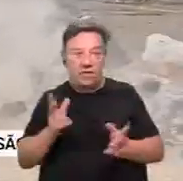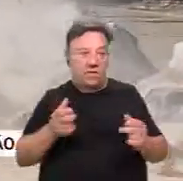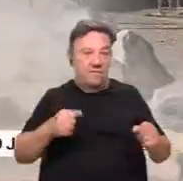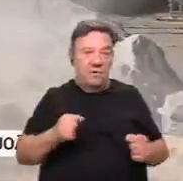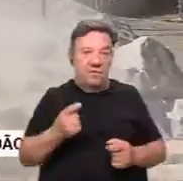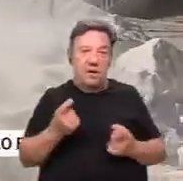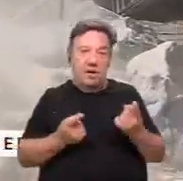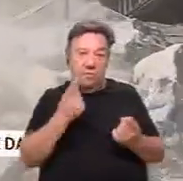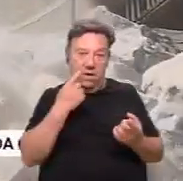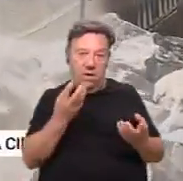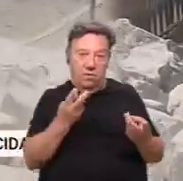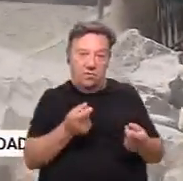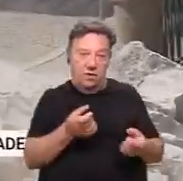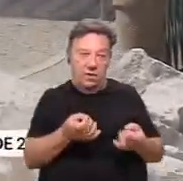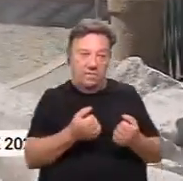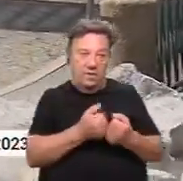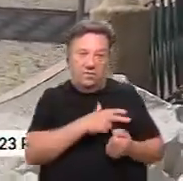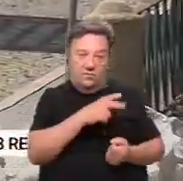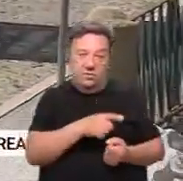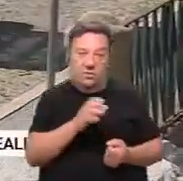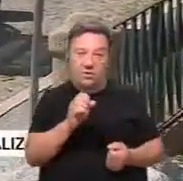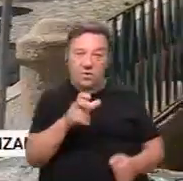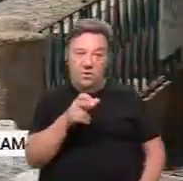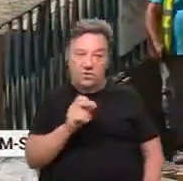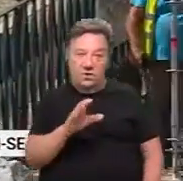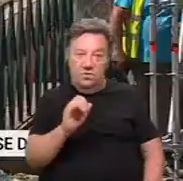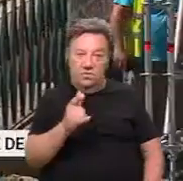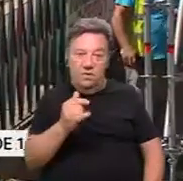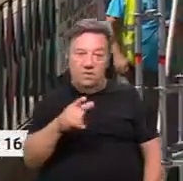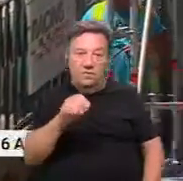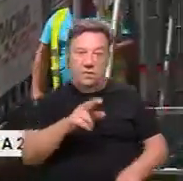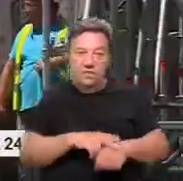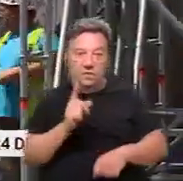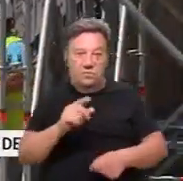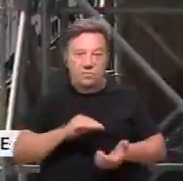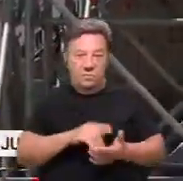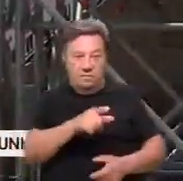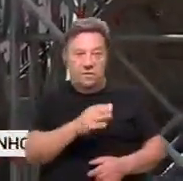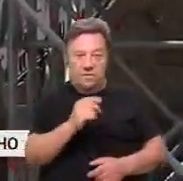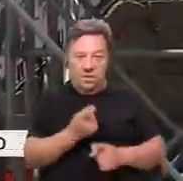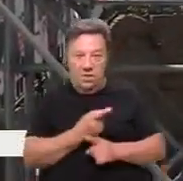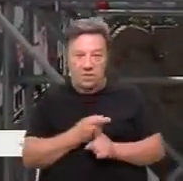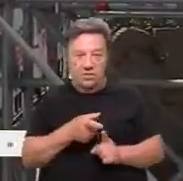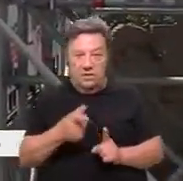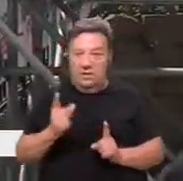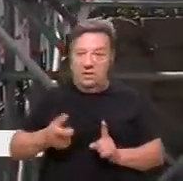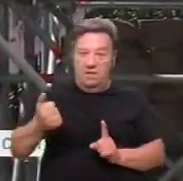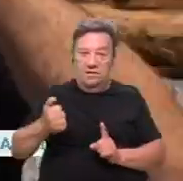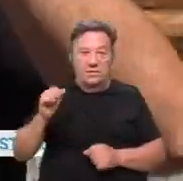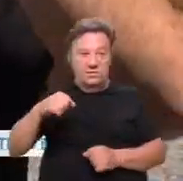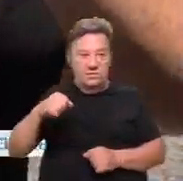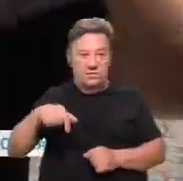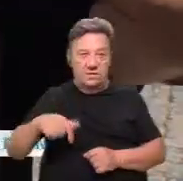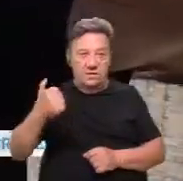algumas a contar para os campeonatos nacionais. O Oscar Coelho é o diretor de prova. Isto tem muita coisa a acontecer nesta quinta edição. Sim, a